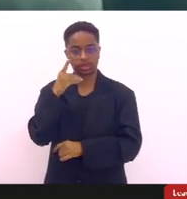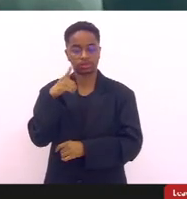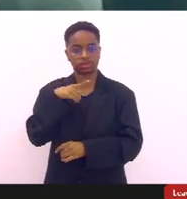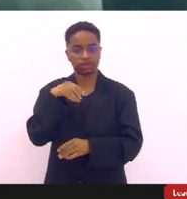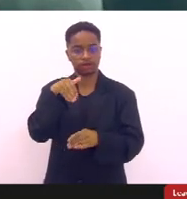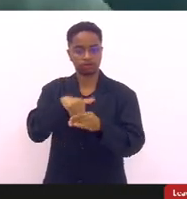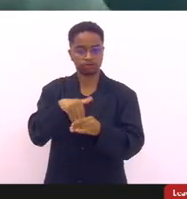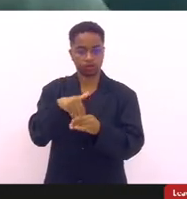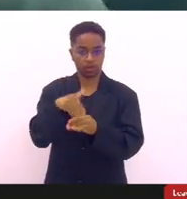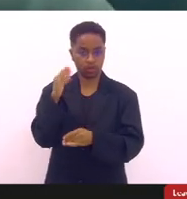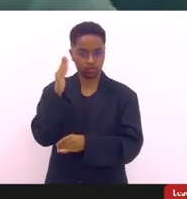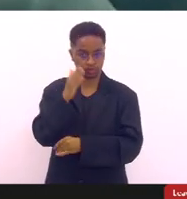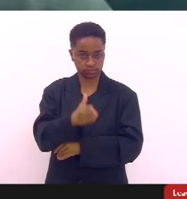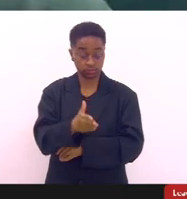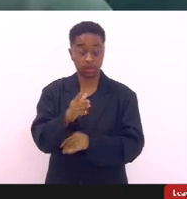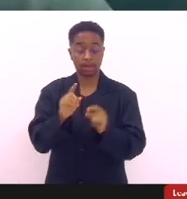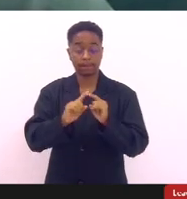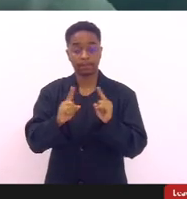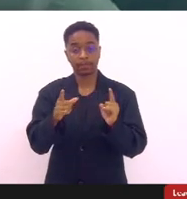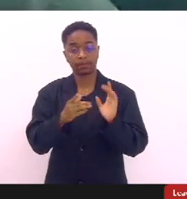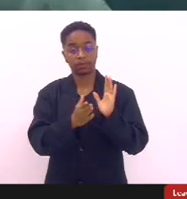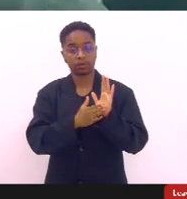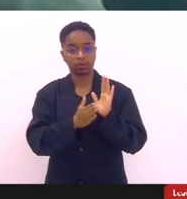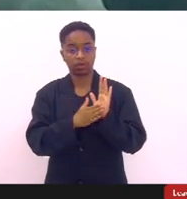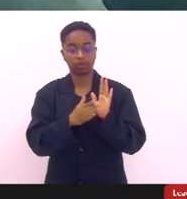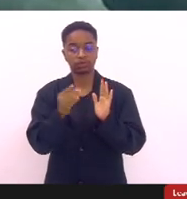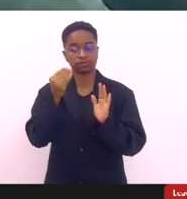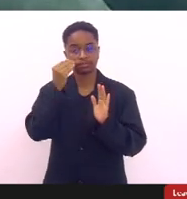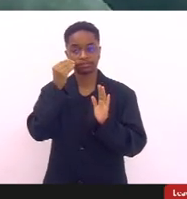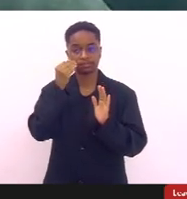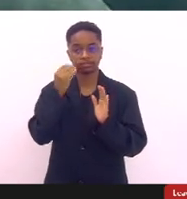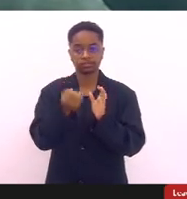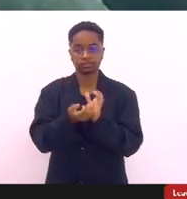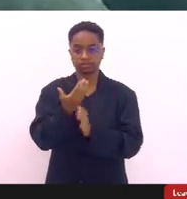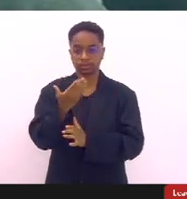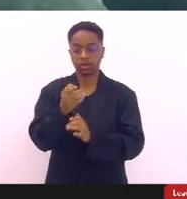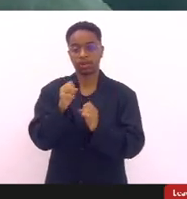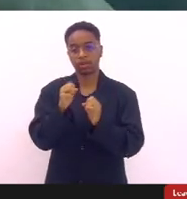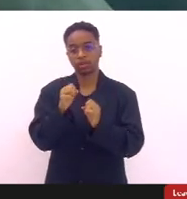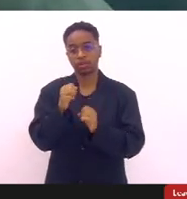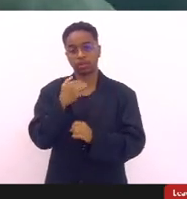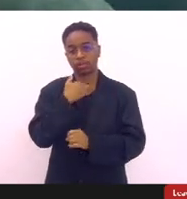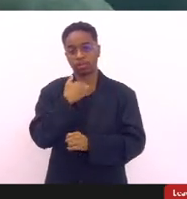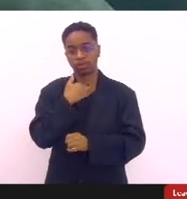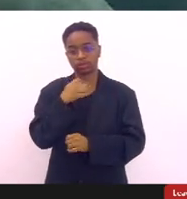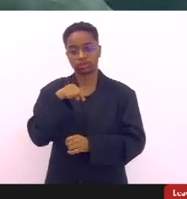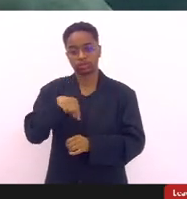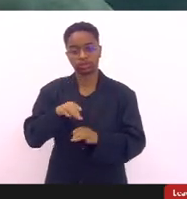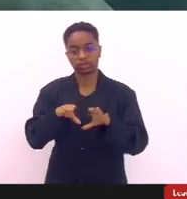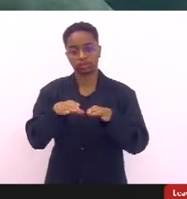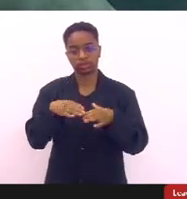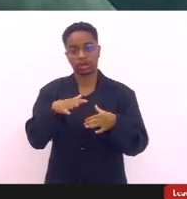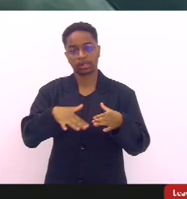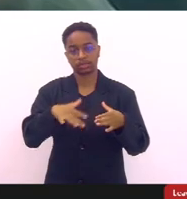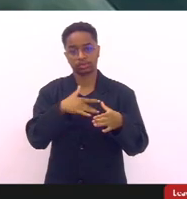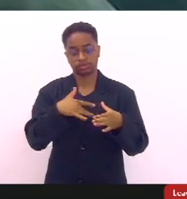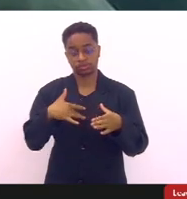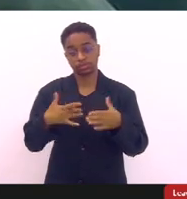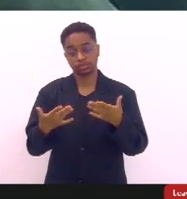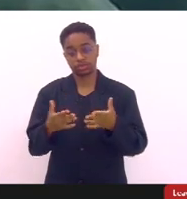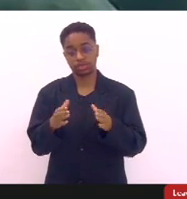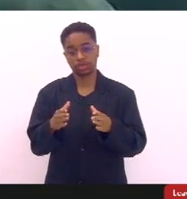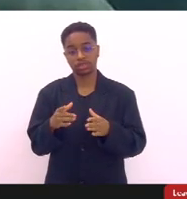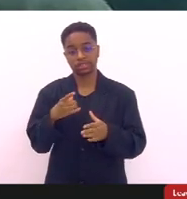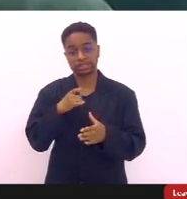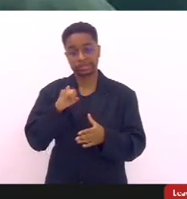direto, é uma proposta que envolva, porque essa proposta não pode ser da saúde, né, um comitê intersetorial que tem